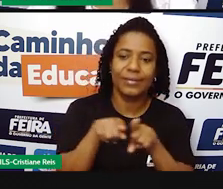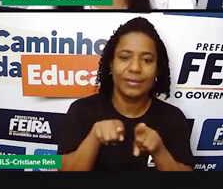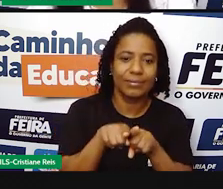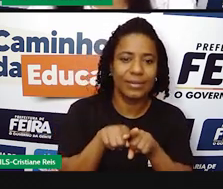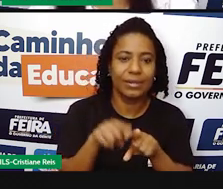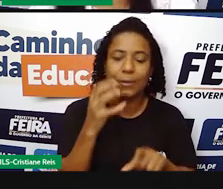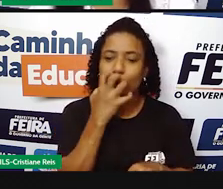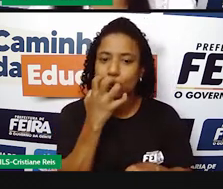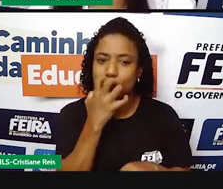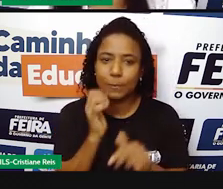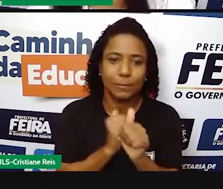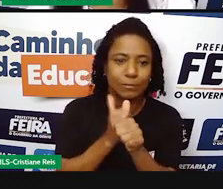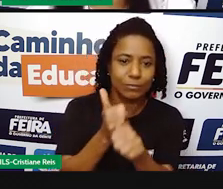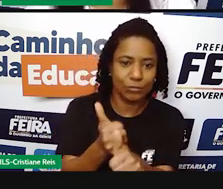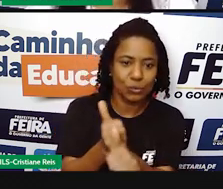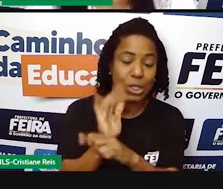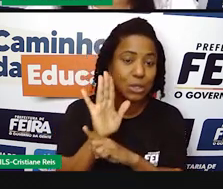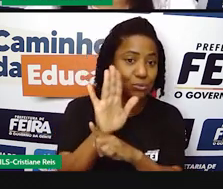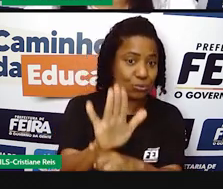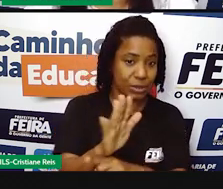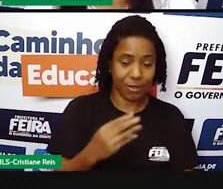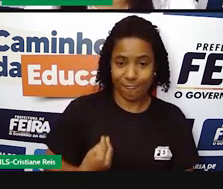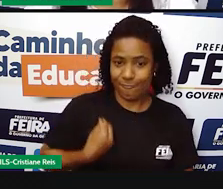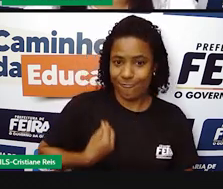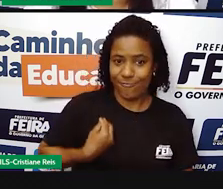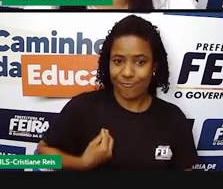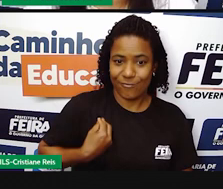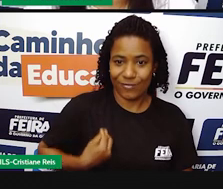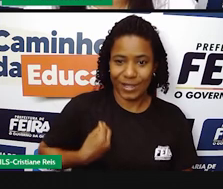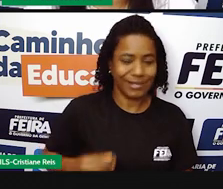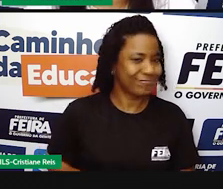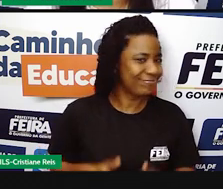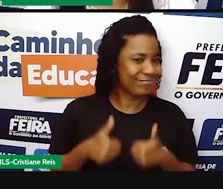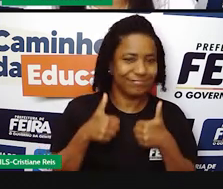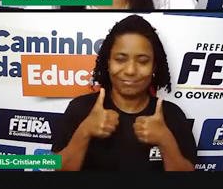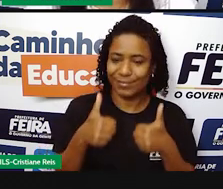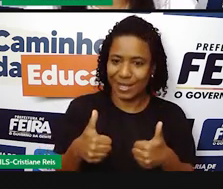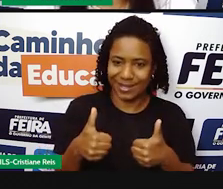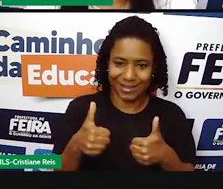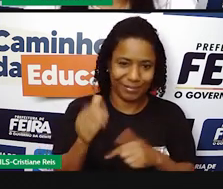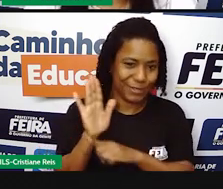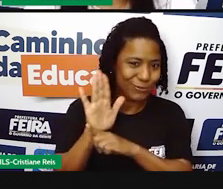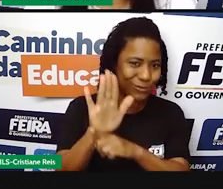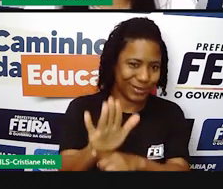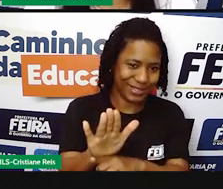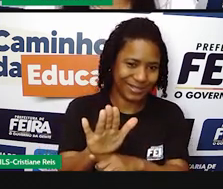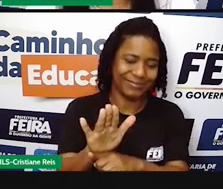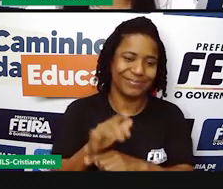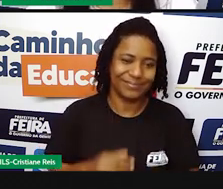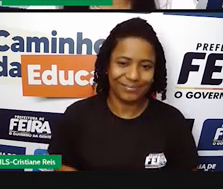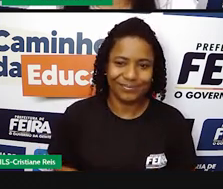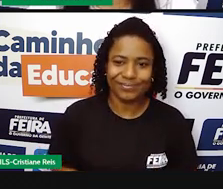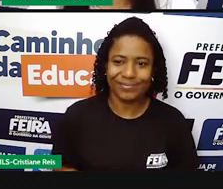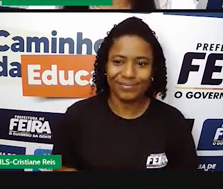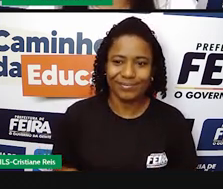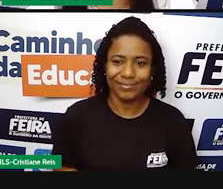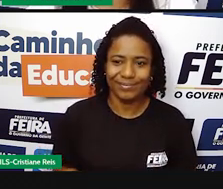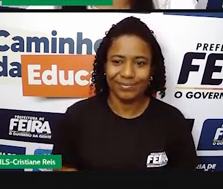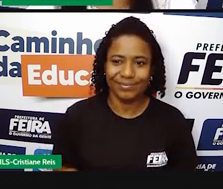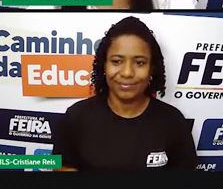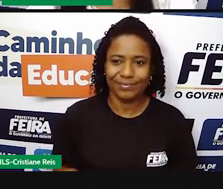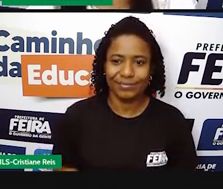né, dar mais qualidade de vida às crianças com essa dificuldade aí para ouvir.